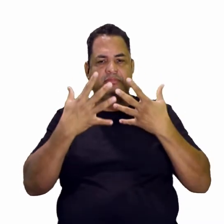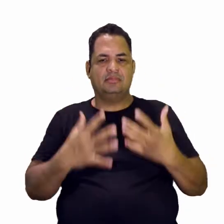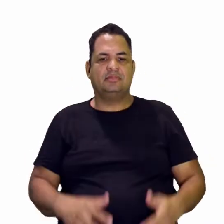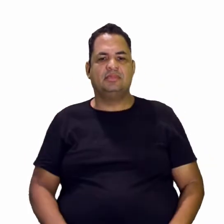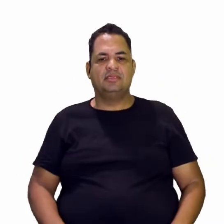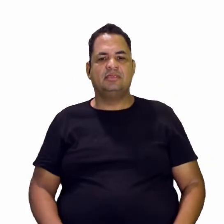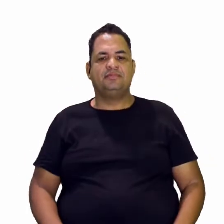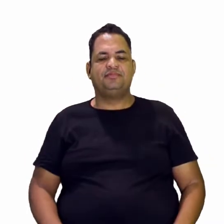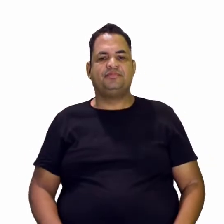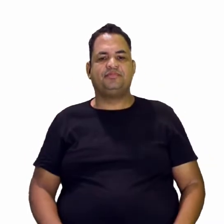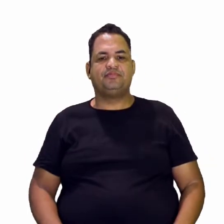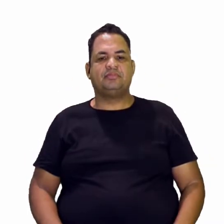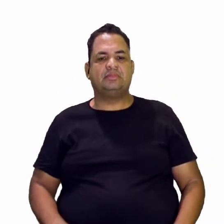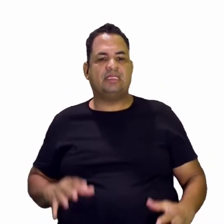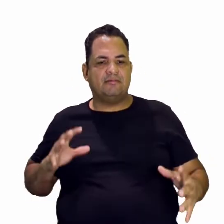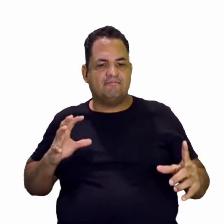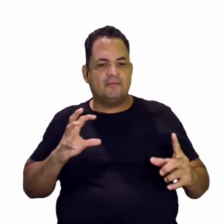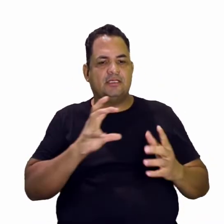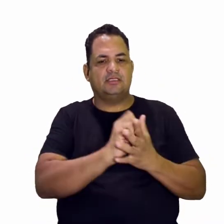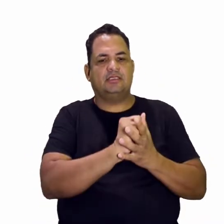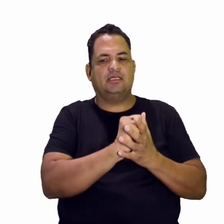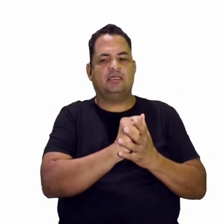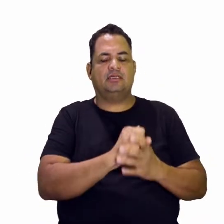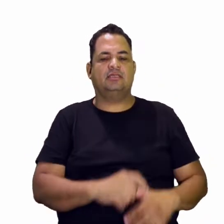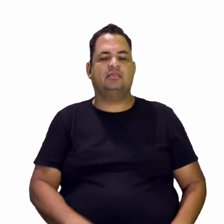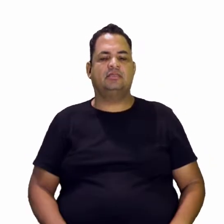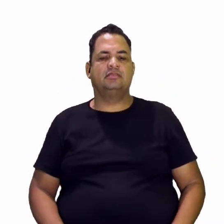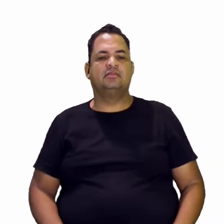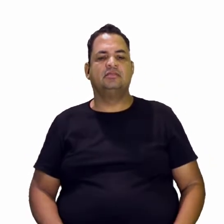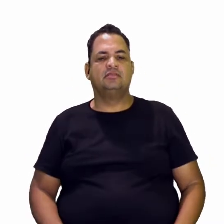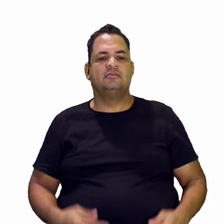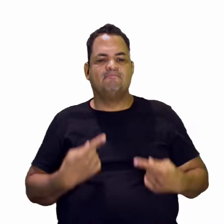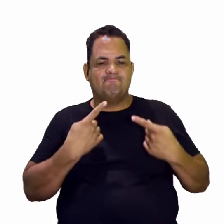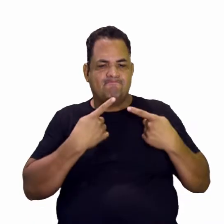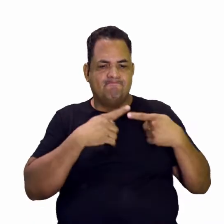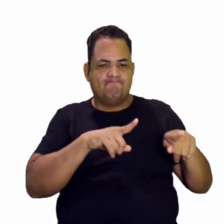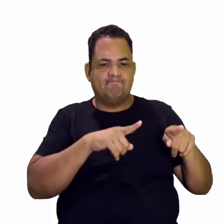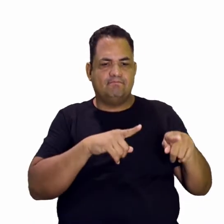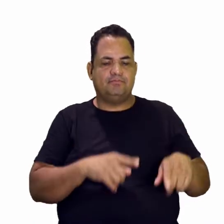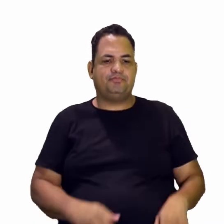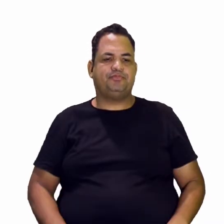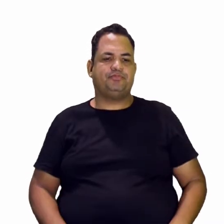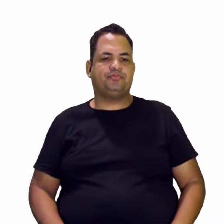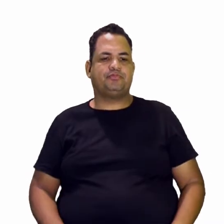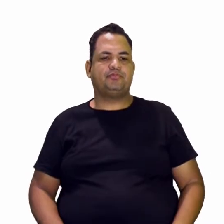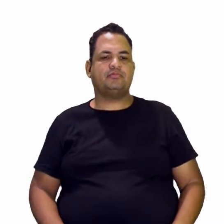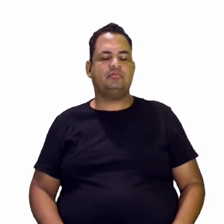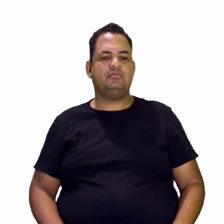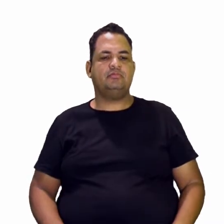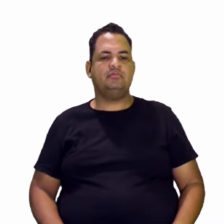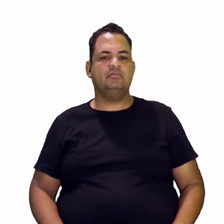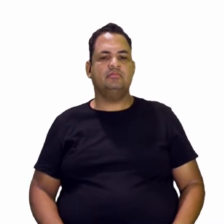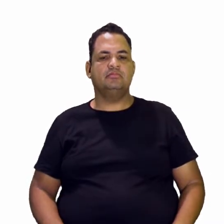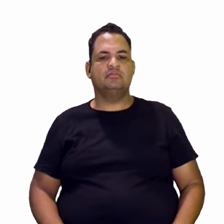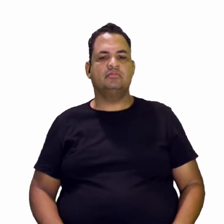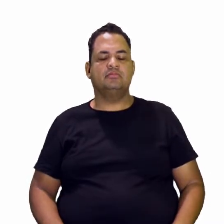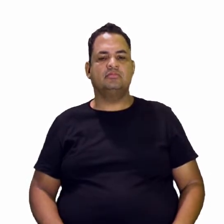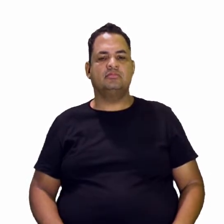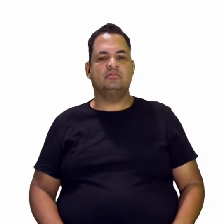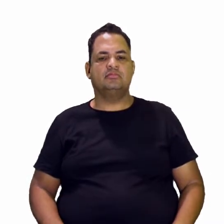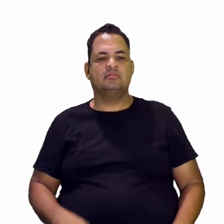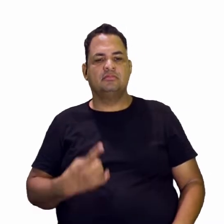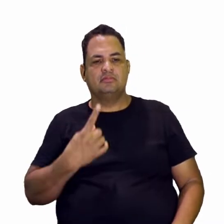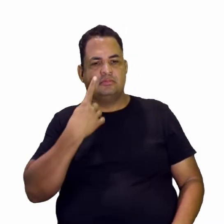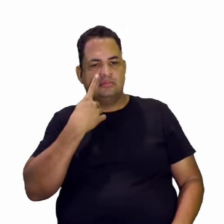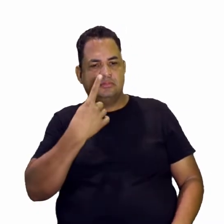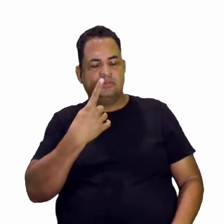apavorada, que ela foi atacada, né? Ela foi As suas parceiras foram eliminadas, na verdade, porque ela tá